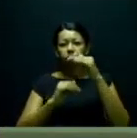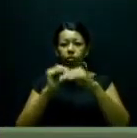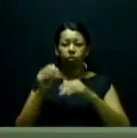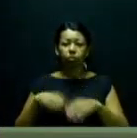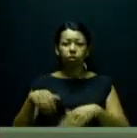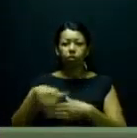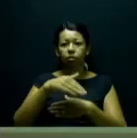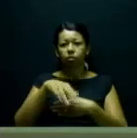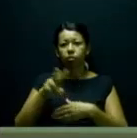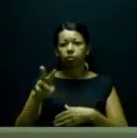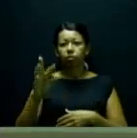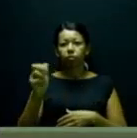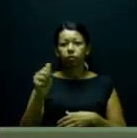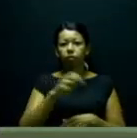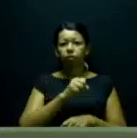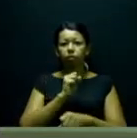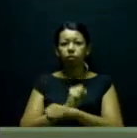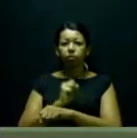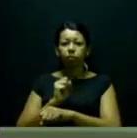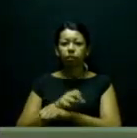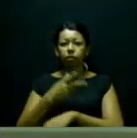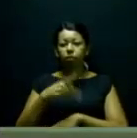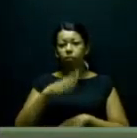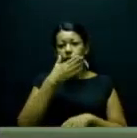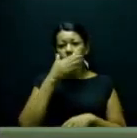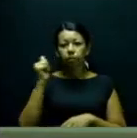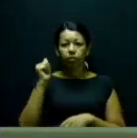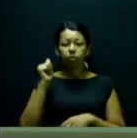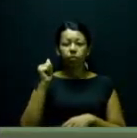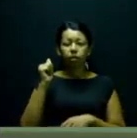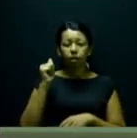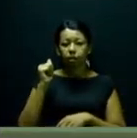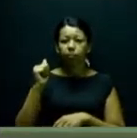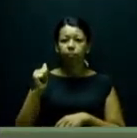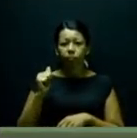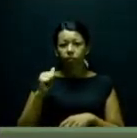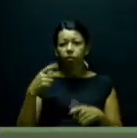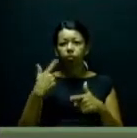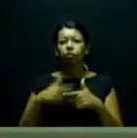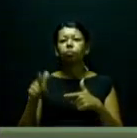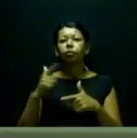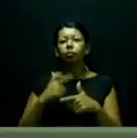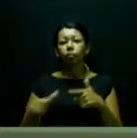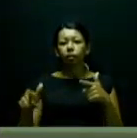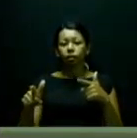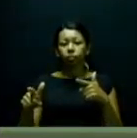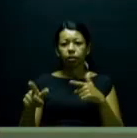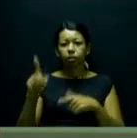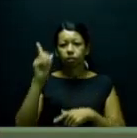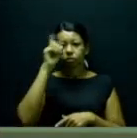Avenida Principal da Vila Esperança, a fim de minimizar os impactos